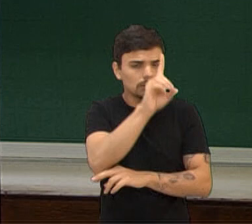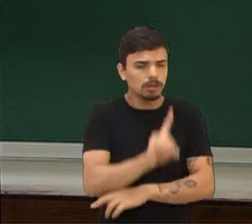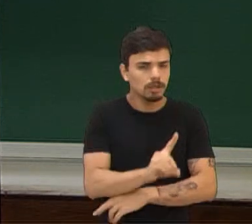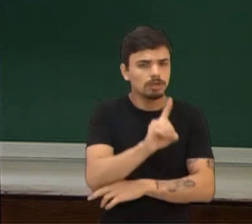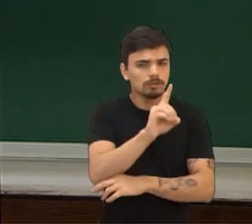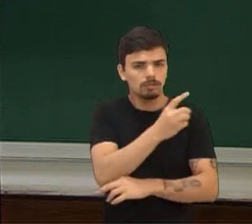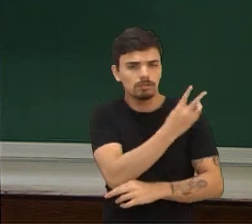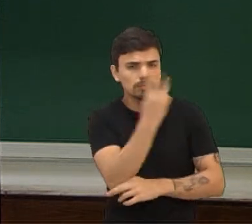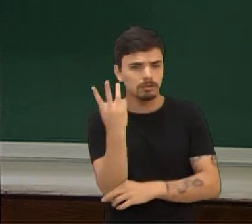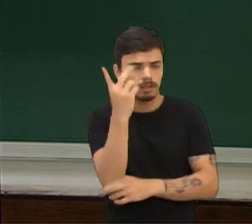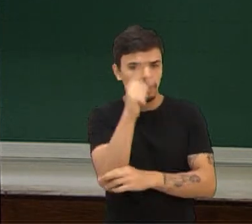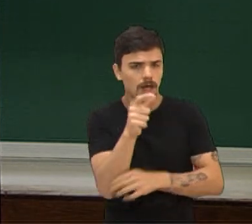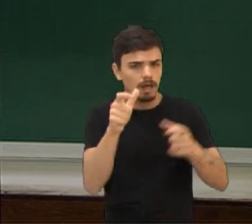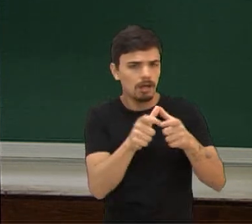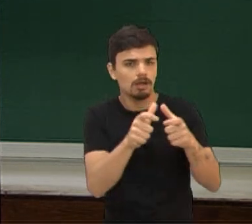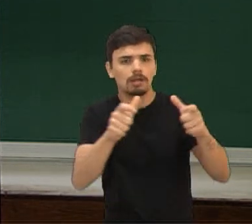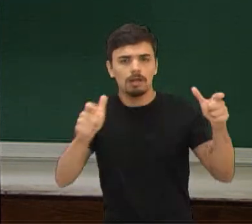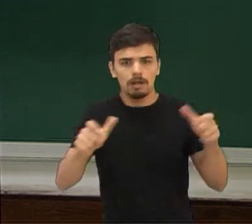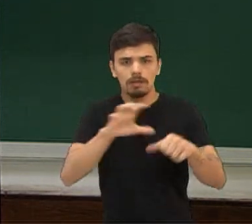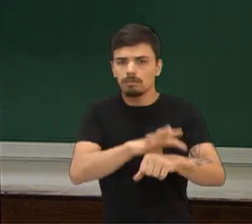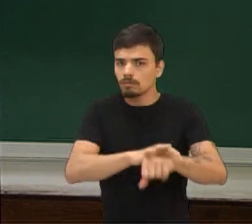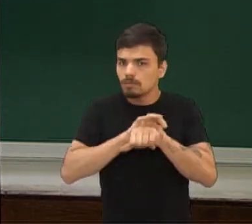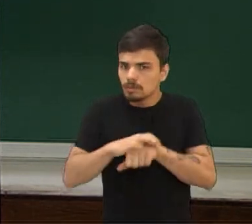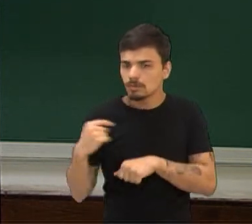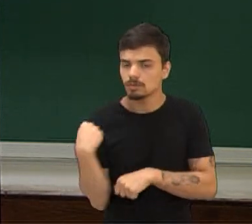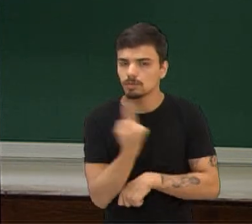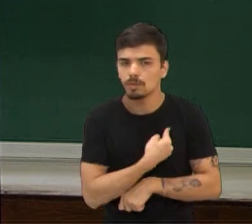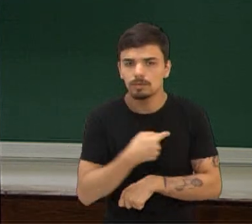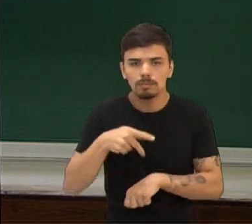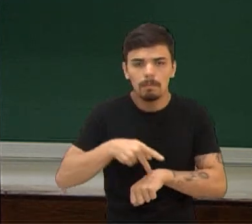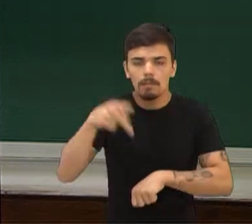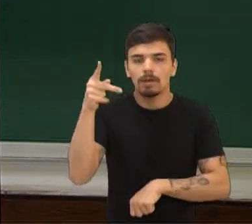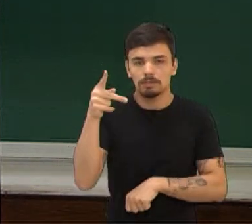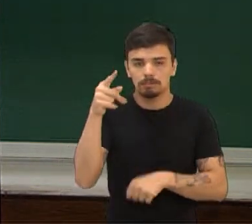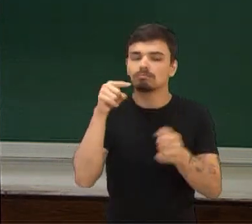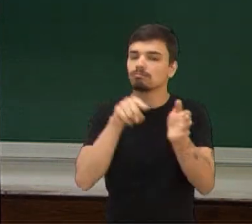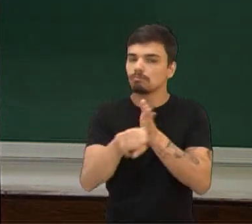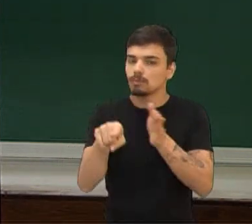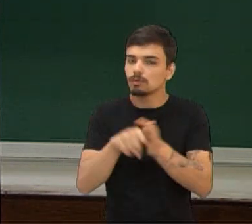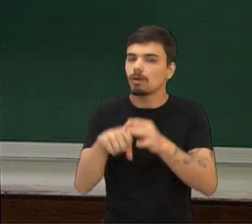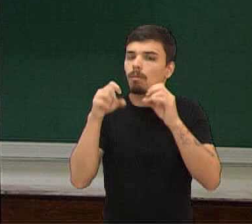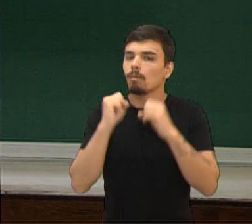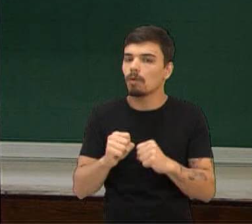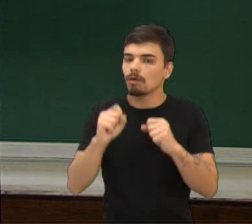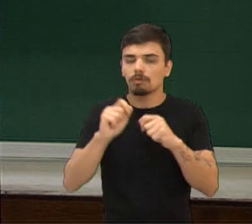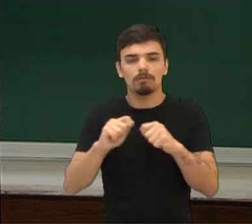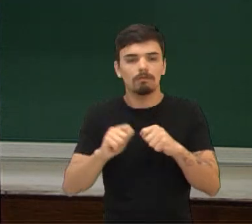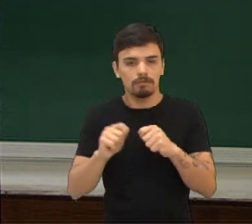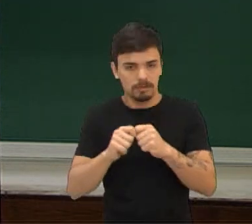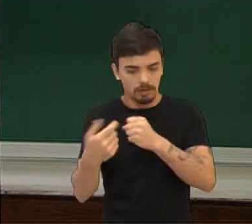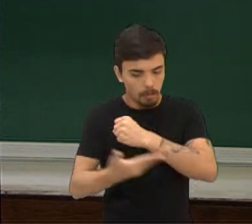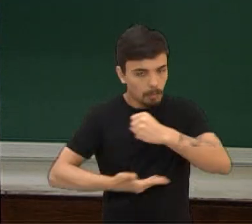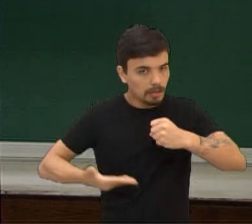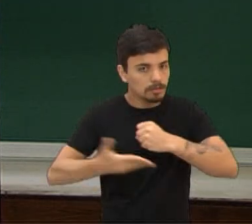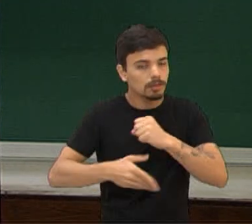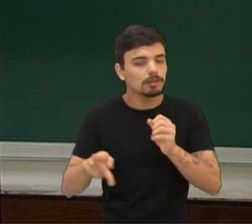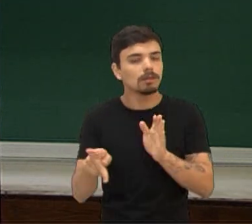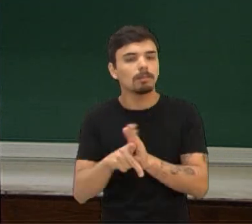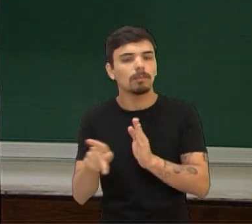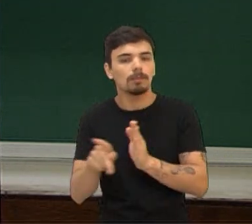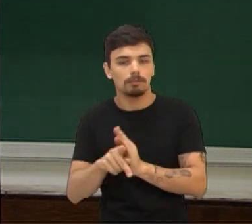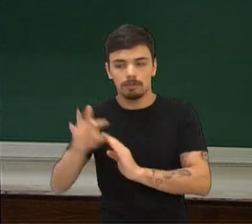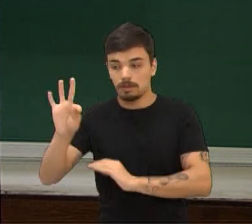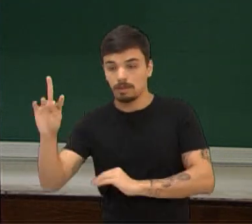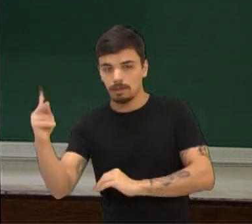políticos e sociais são amplamente garantidos no nosso país? É uma pergunta que a gente pode fazer baseada lá na tipologia do